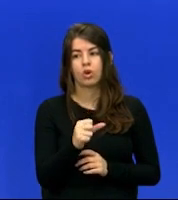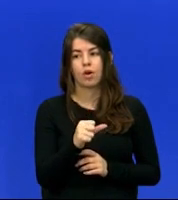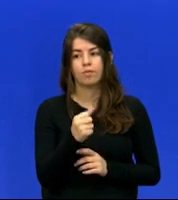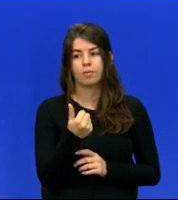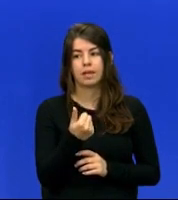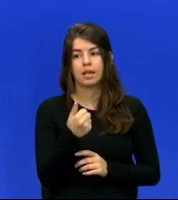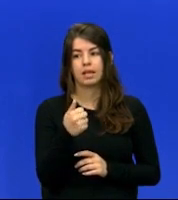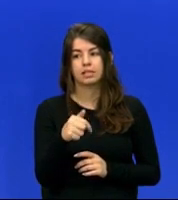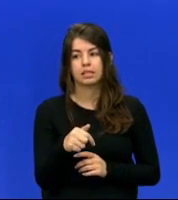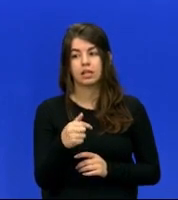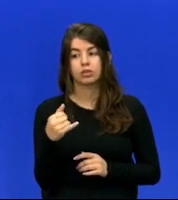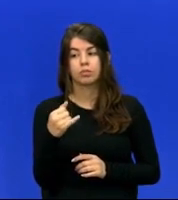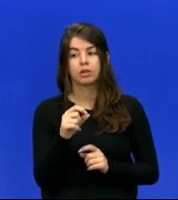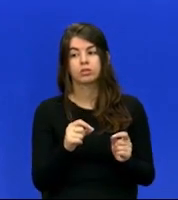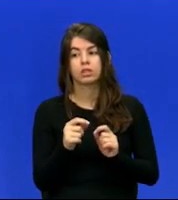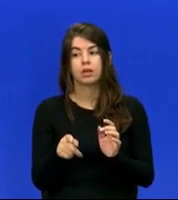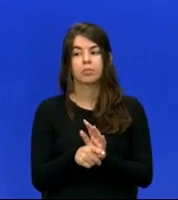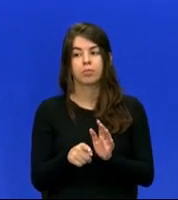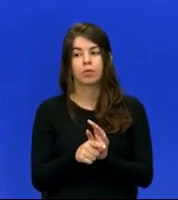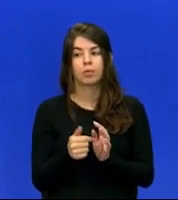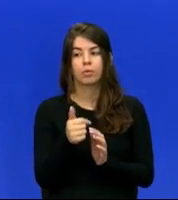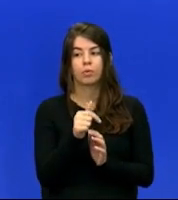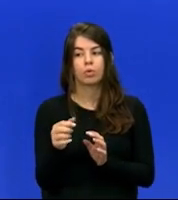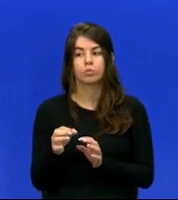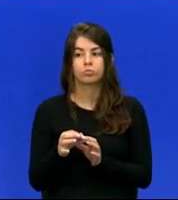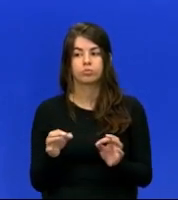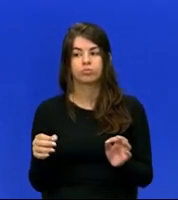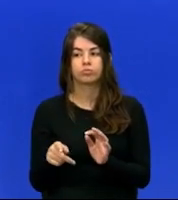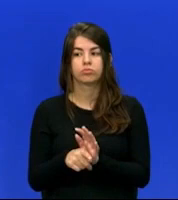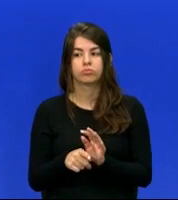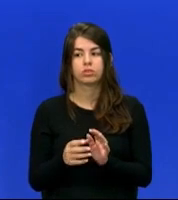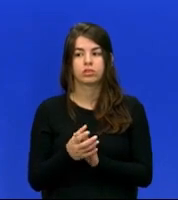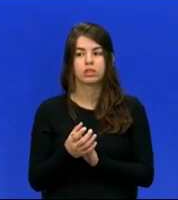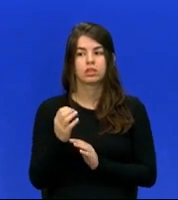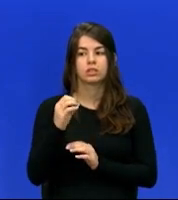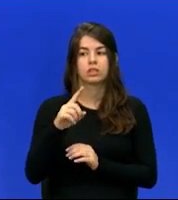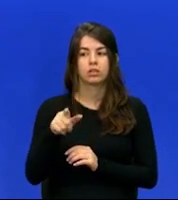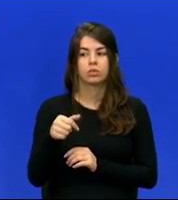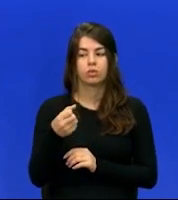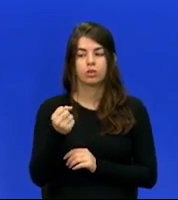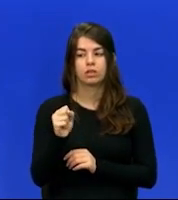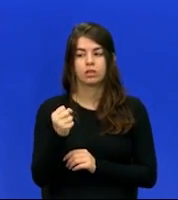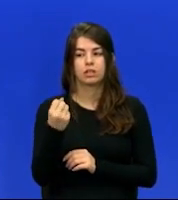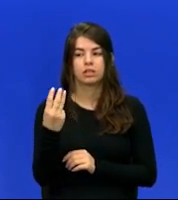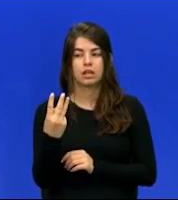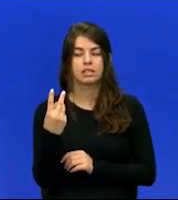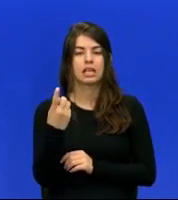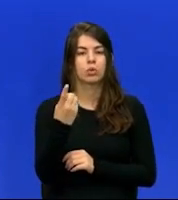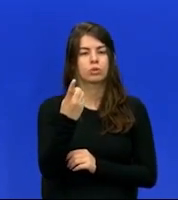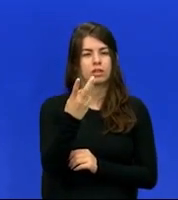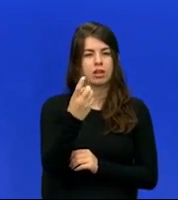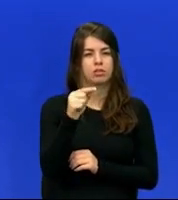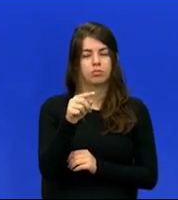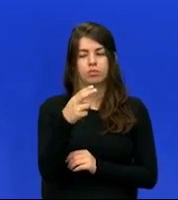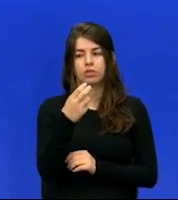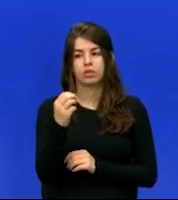0,7967 menos quem? A área dos pontos que corresponde aos 13.500, que